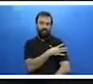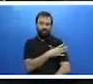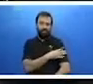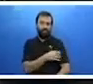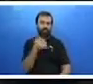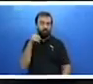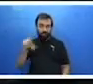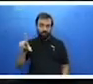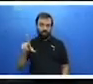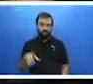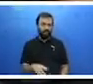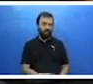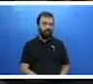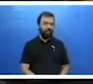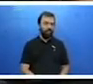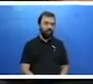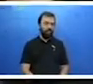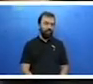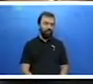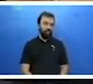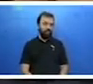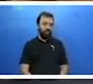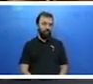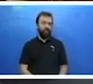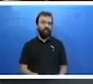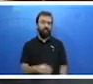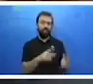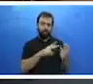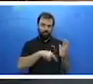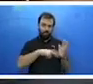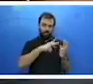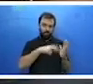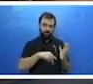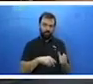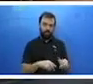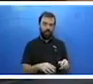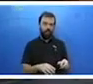ano consegue. A professora Adriana fala sempre, leia